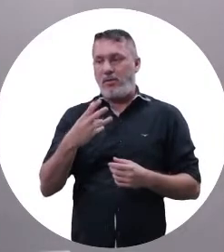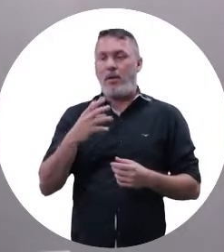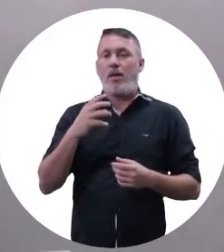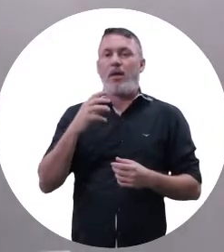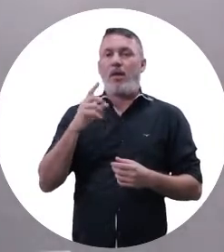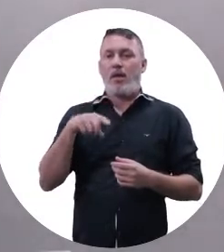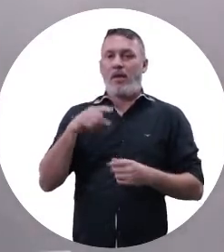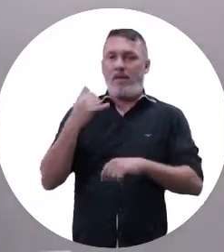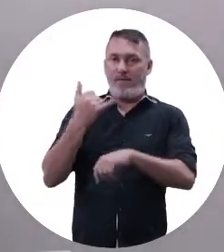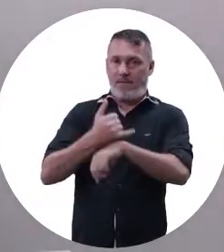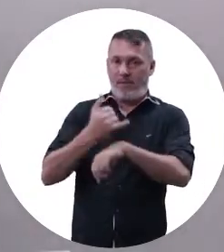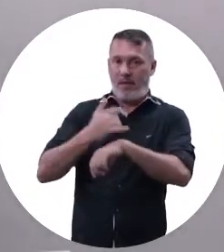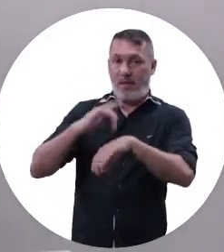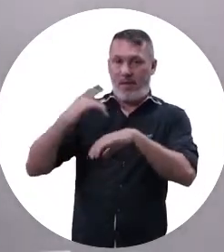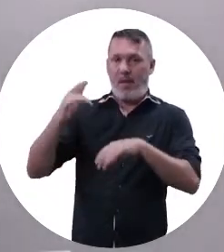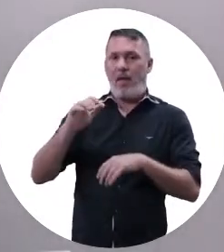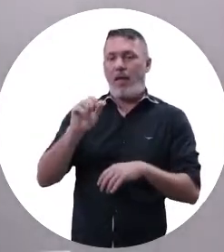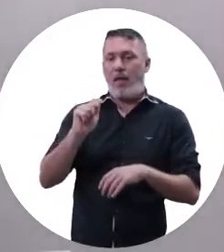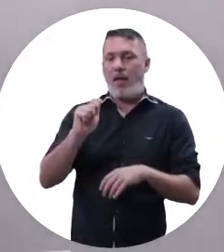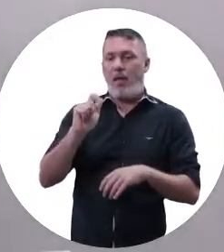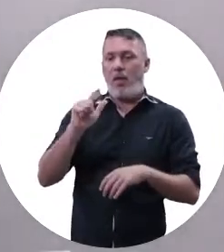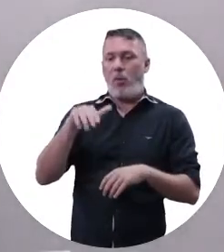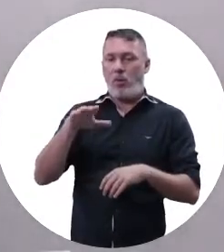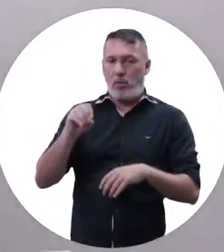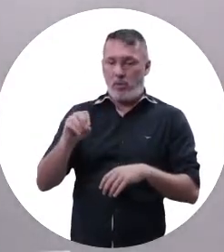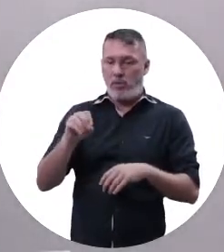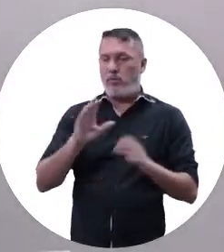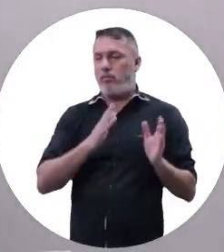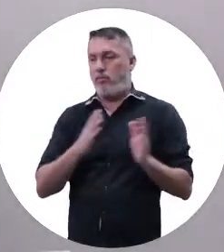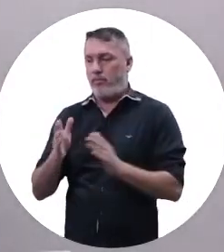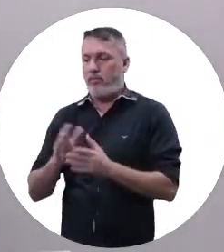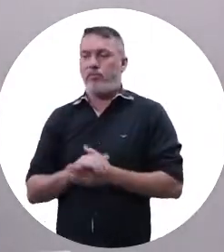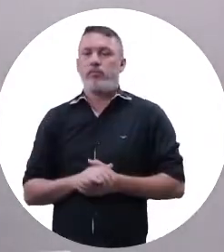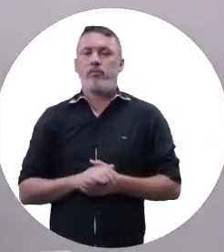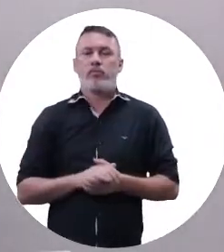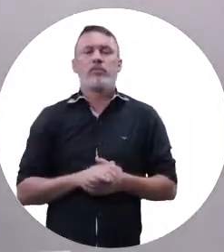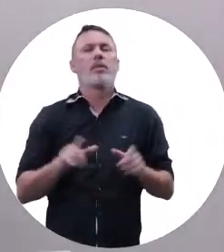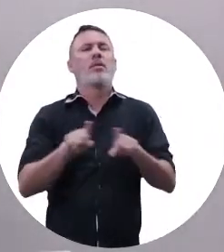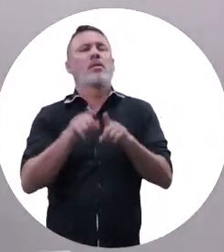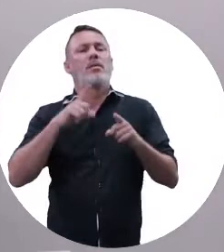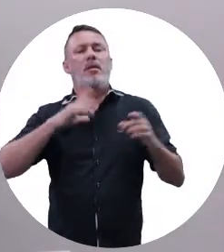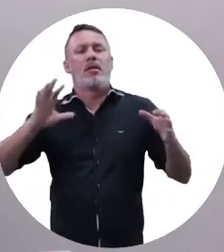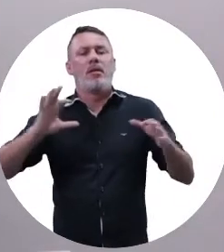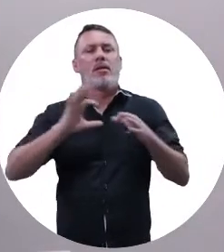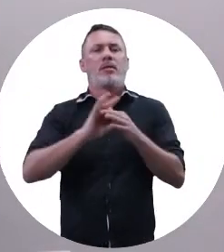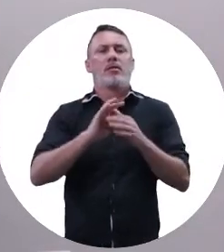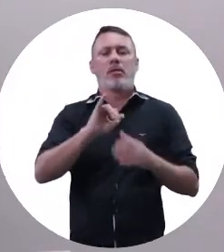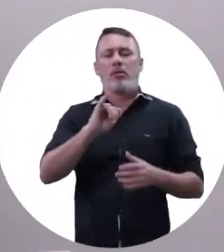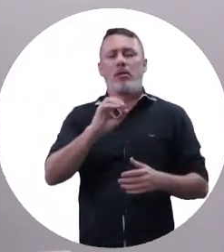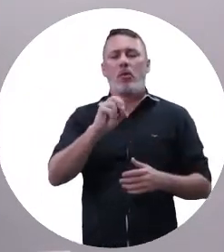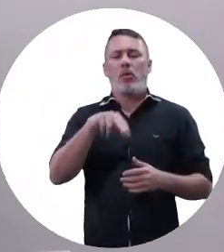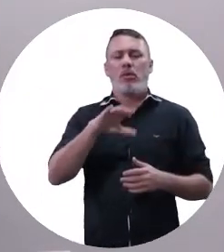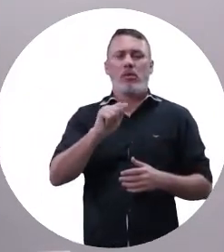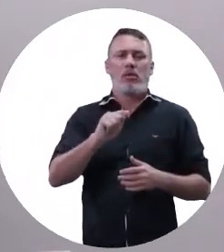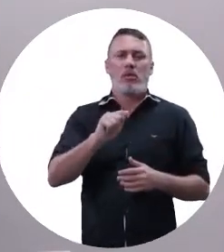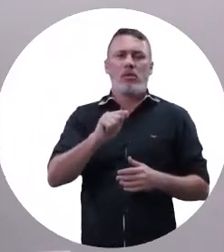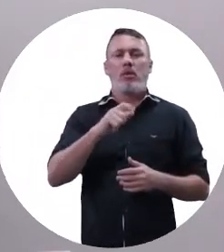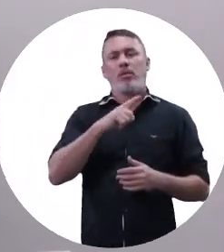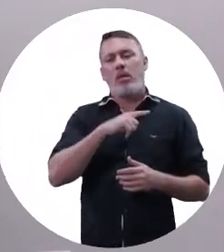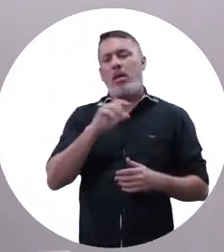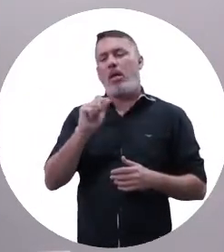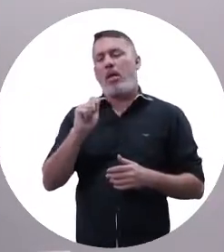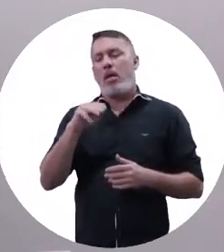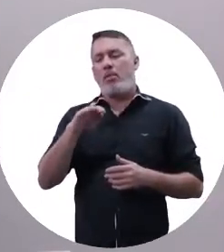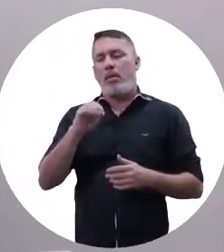óxido de alumínio. Ok? Isso é ligação iônica. Você sempre tem um metal que vai doar elétrons e